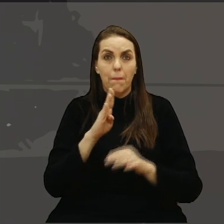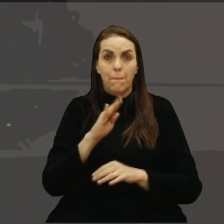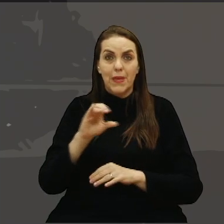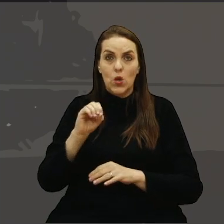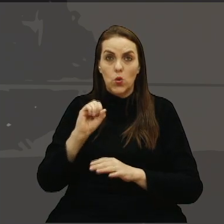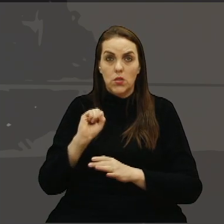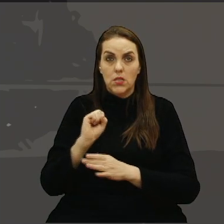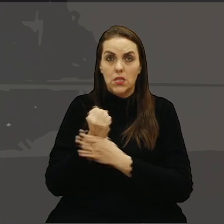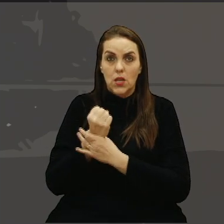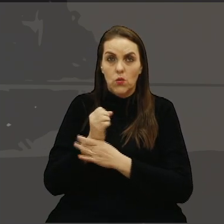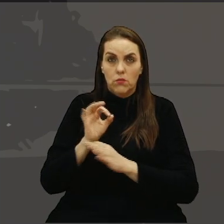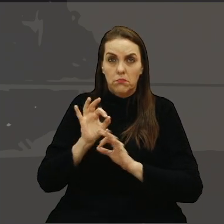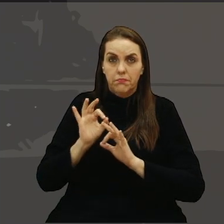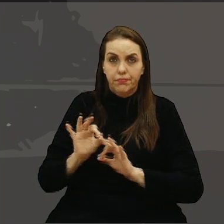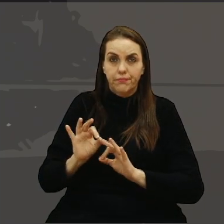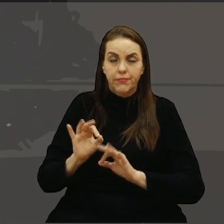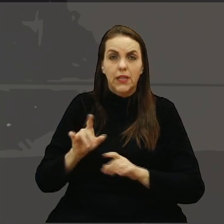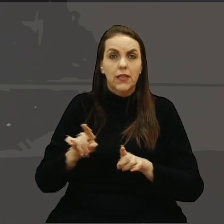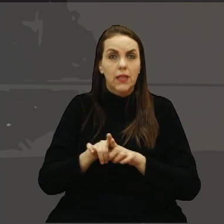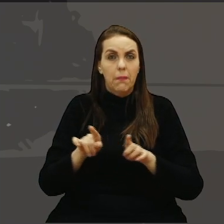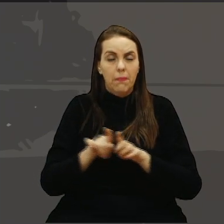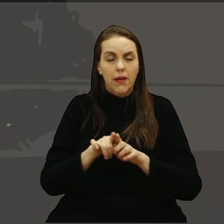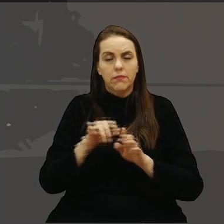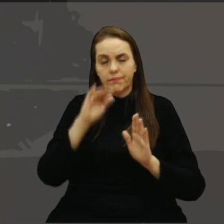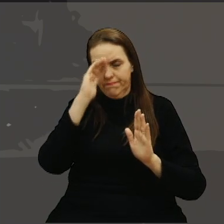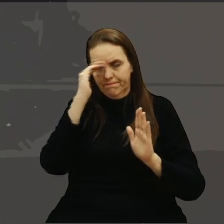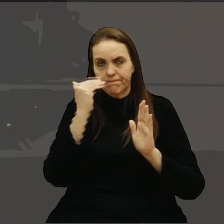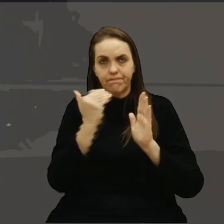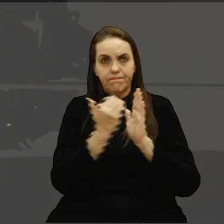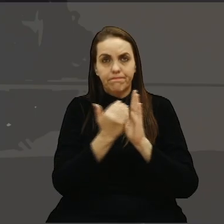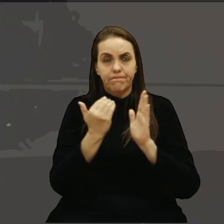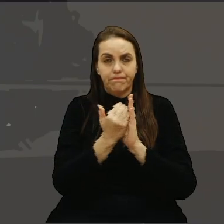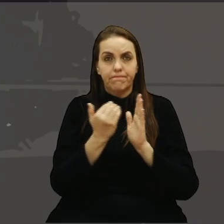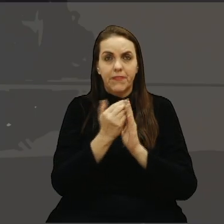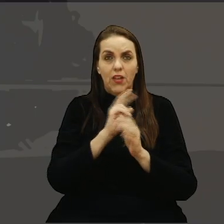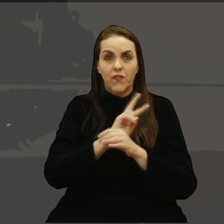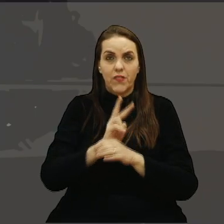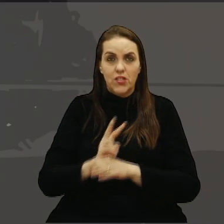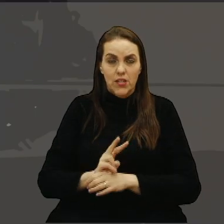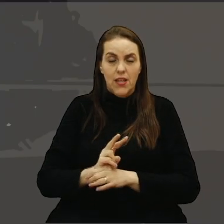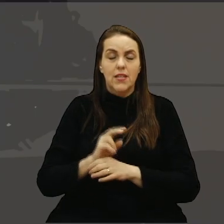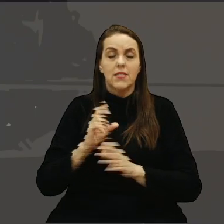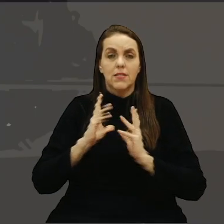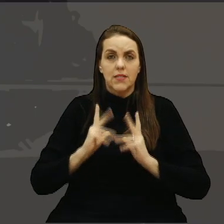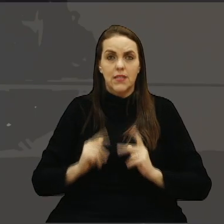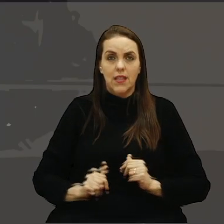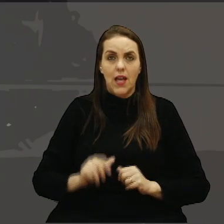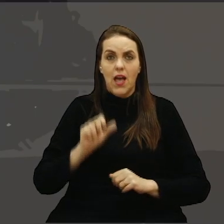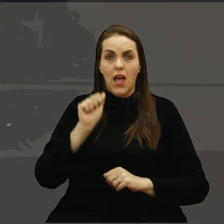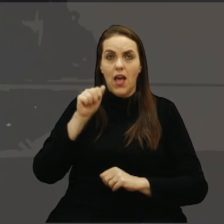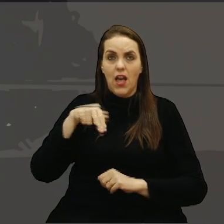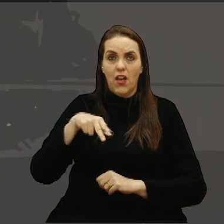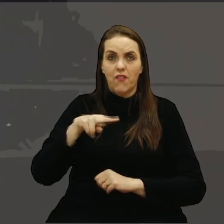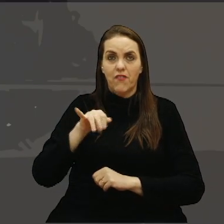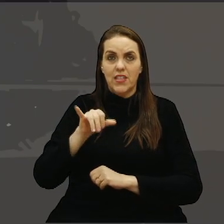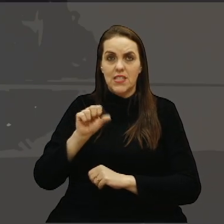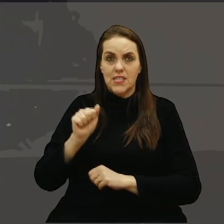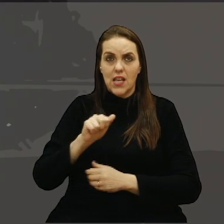biossegurança, implementar e seguir as diretrizes da Vigilância Sanitária Anvisa para garantir a segurança do